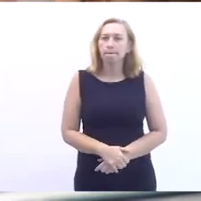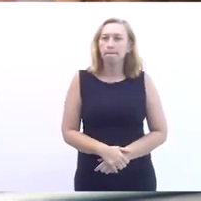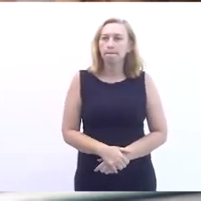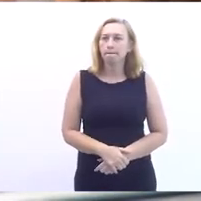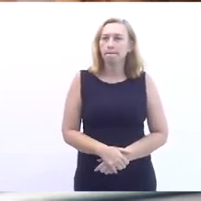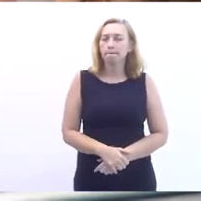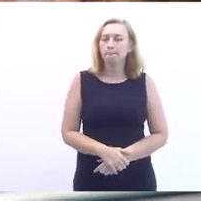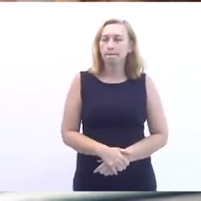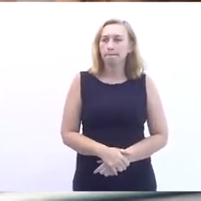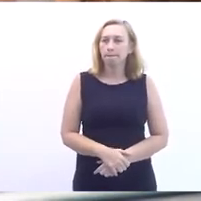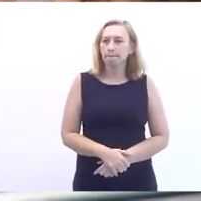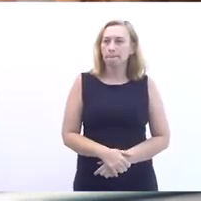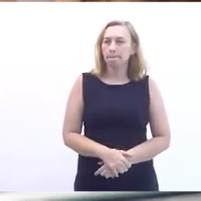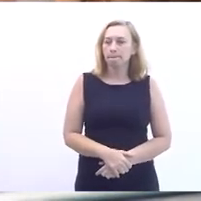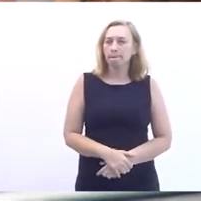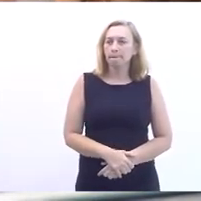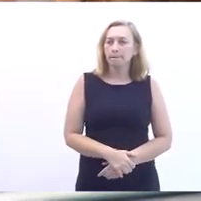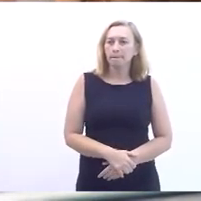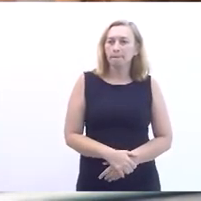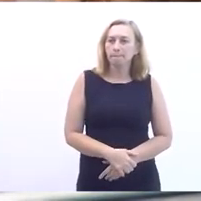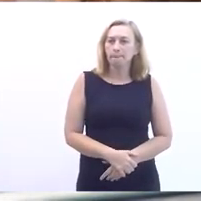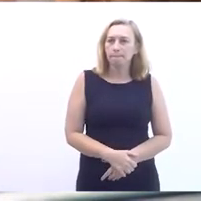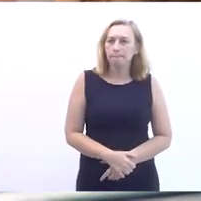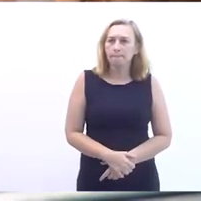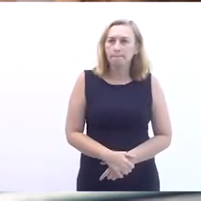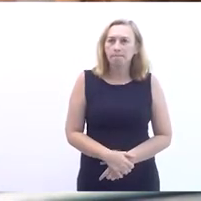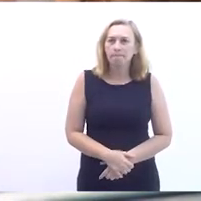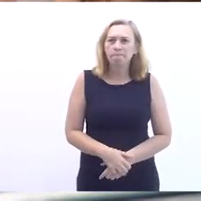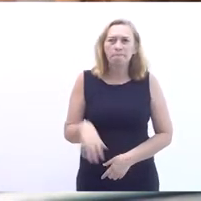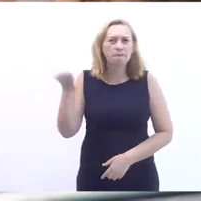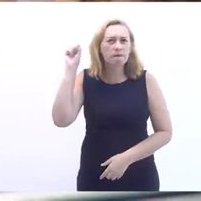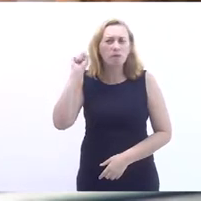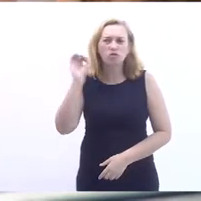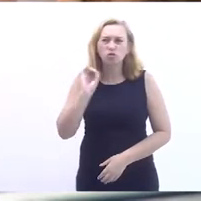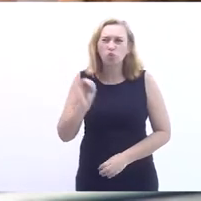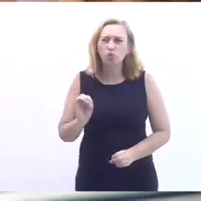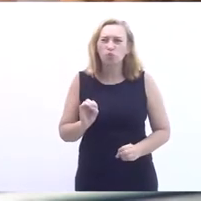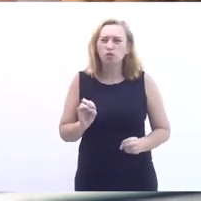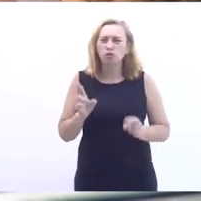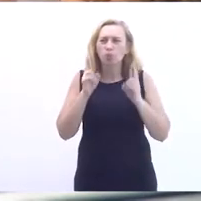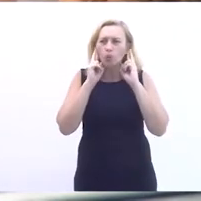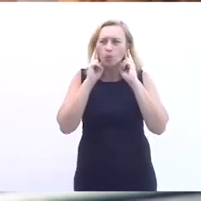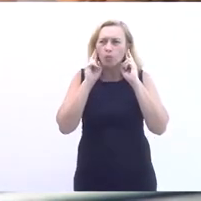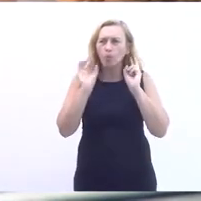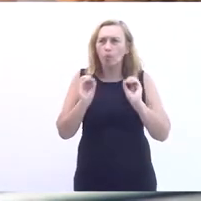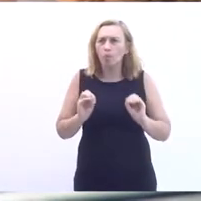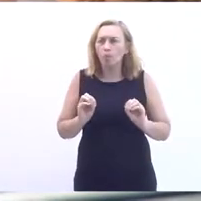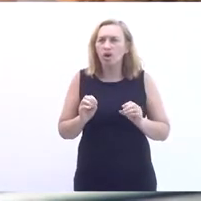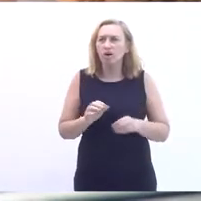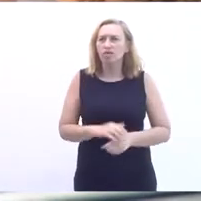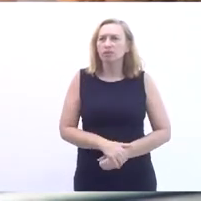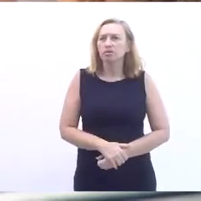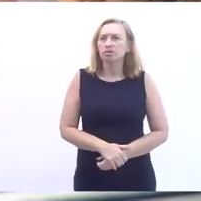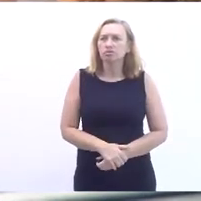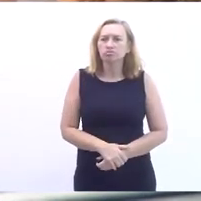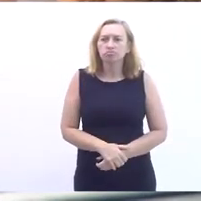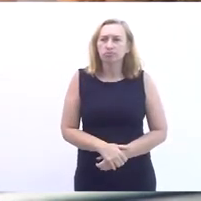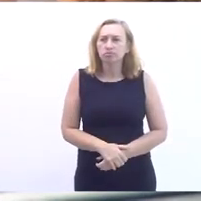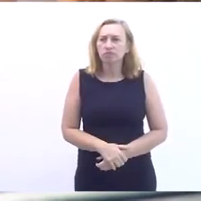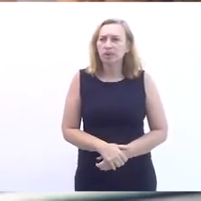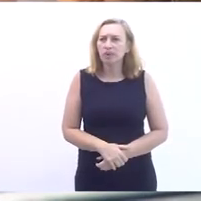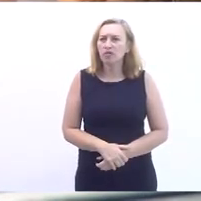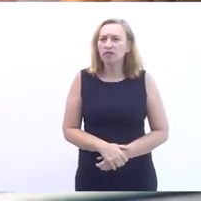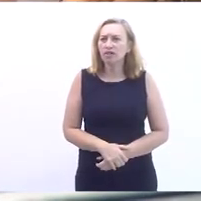o convite é esse é isso mesmo tempo que você consegue sustentar durante tantos anos